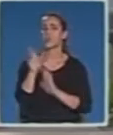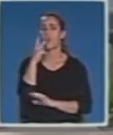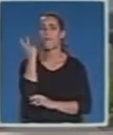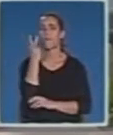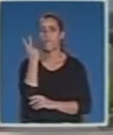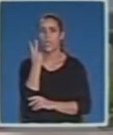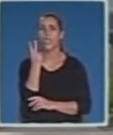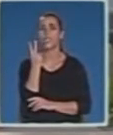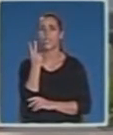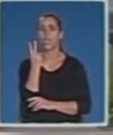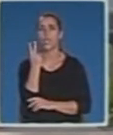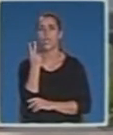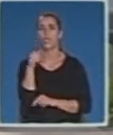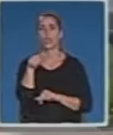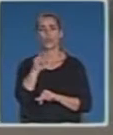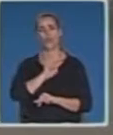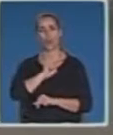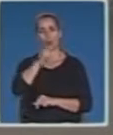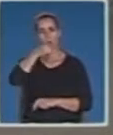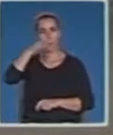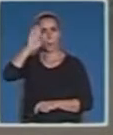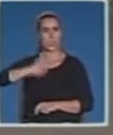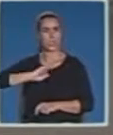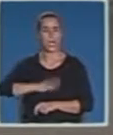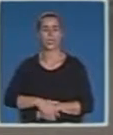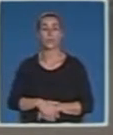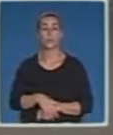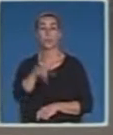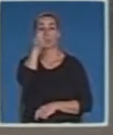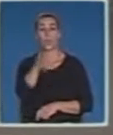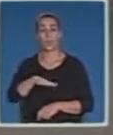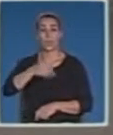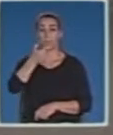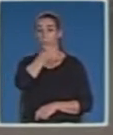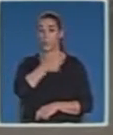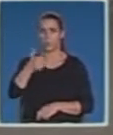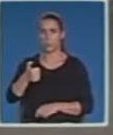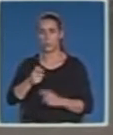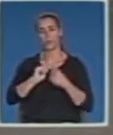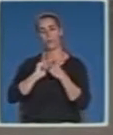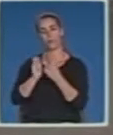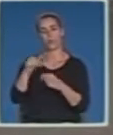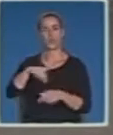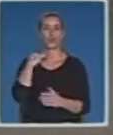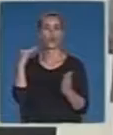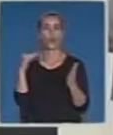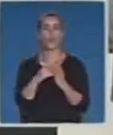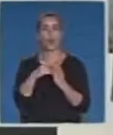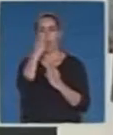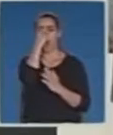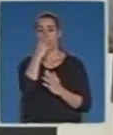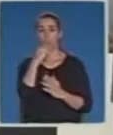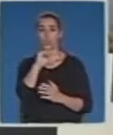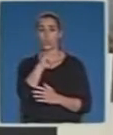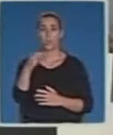vida e acuartelamento dos nossos militares. O Brigadeiro-General de 55 anos tomou posse esta segunda-feira no Forte de São Brás,